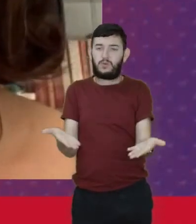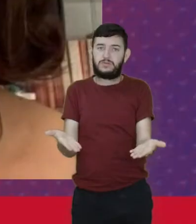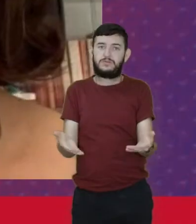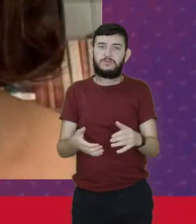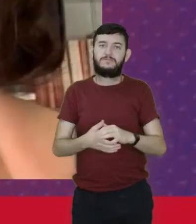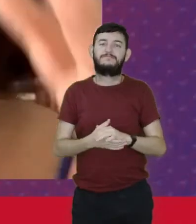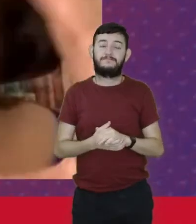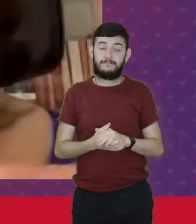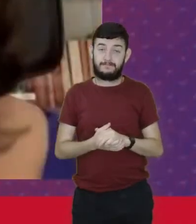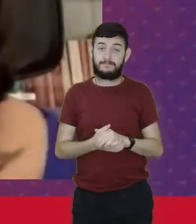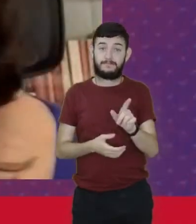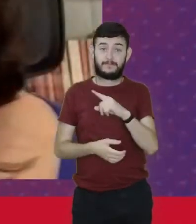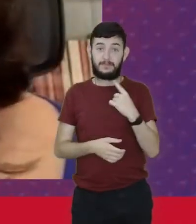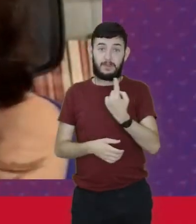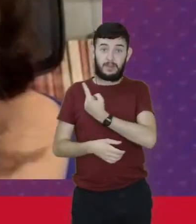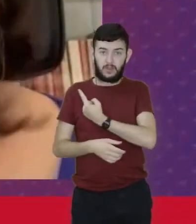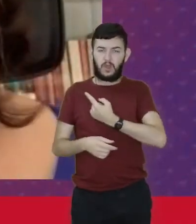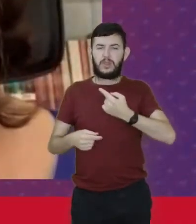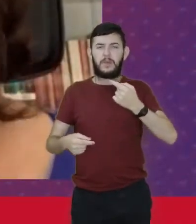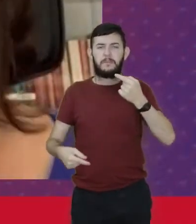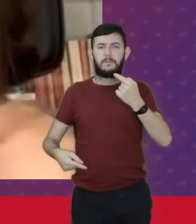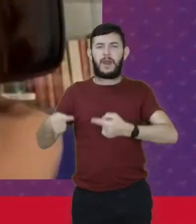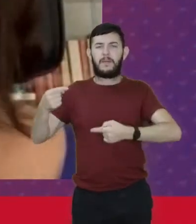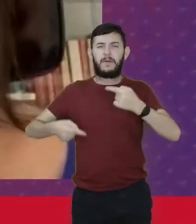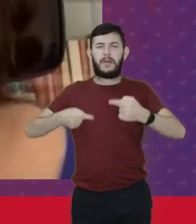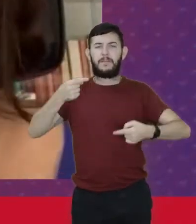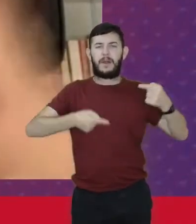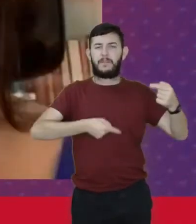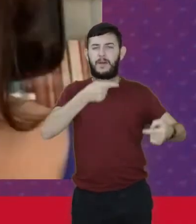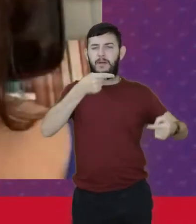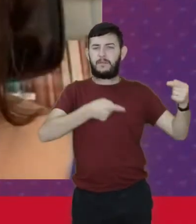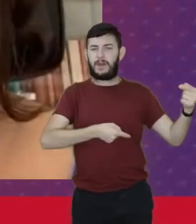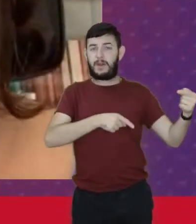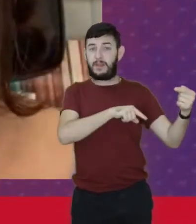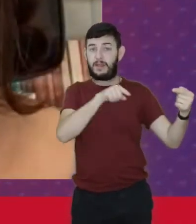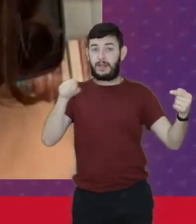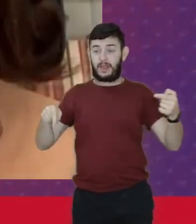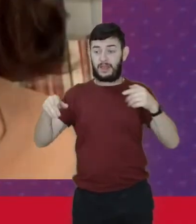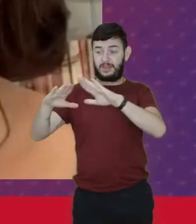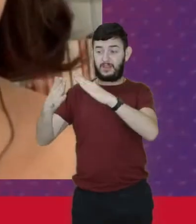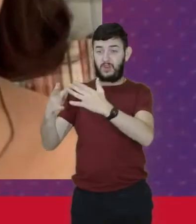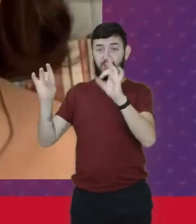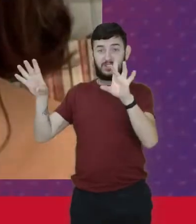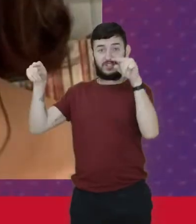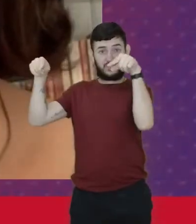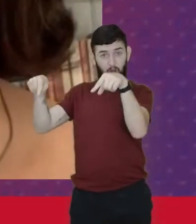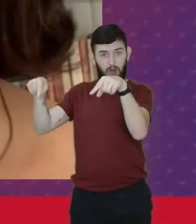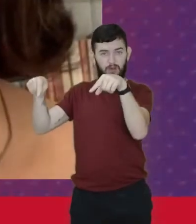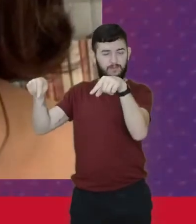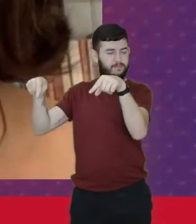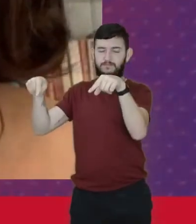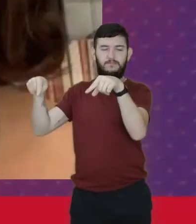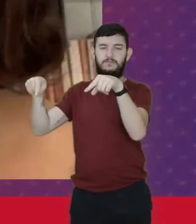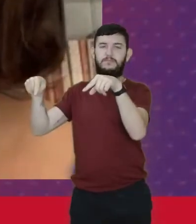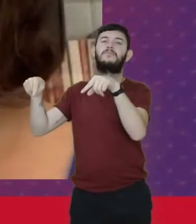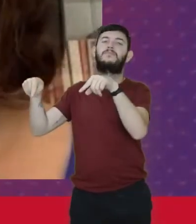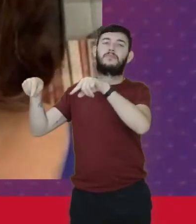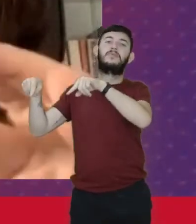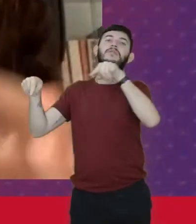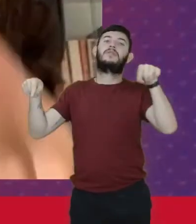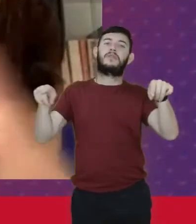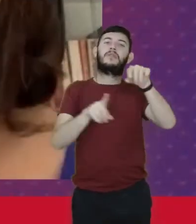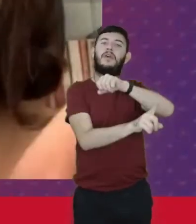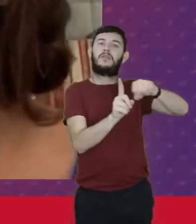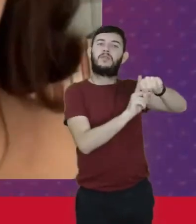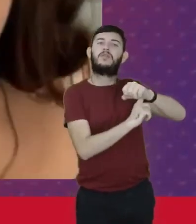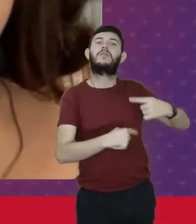que nós discutamos isso, não só na escola, mas na sociedade, e que na escola nós